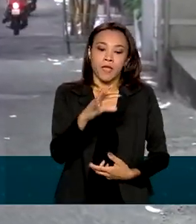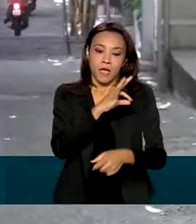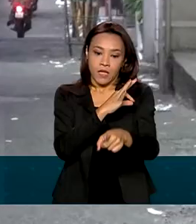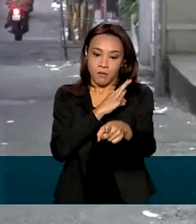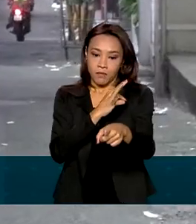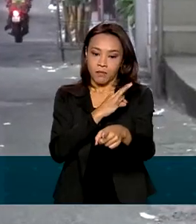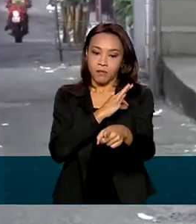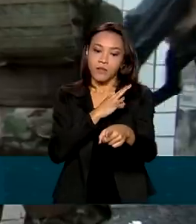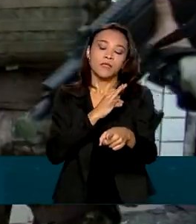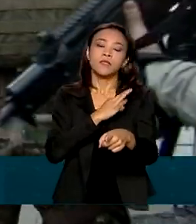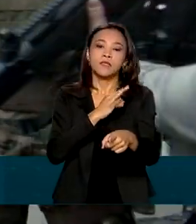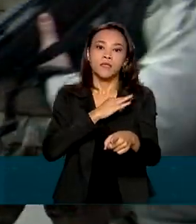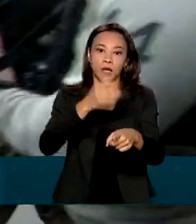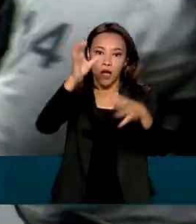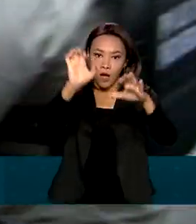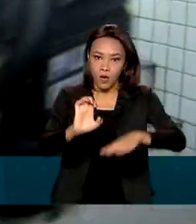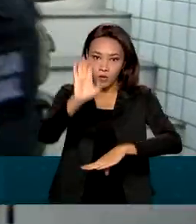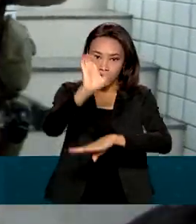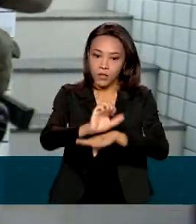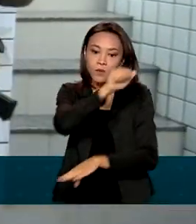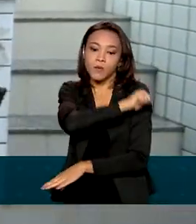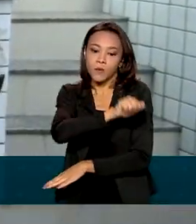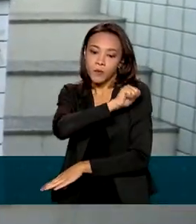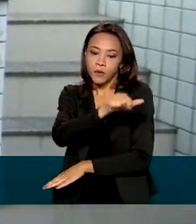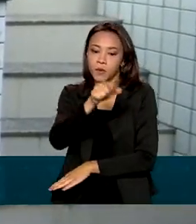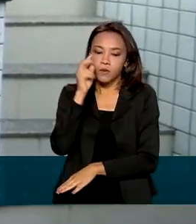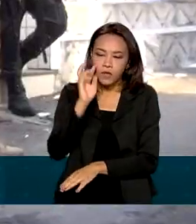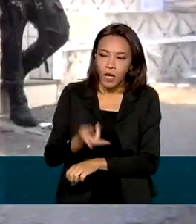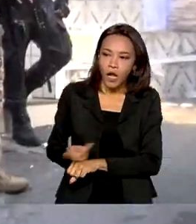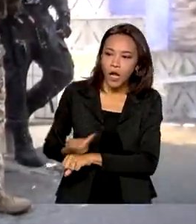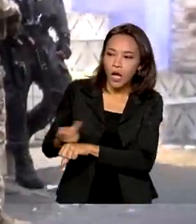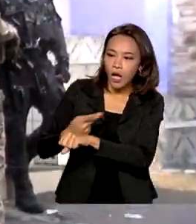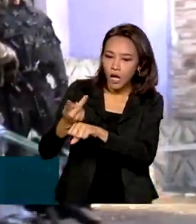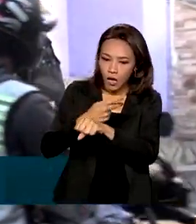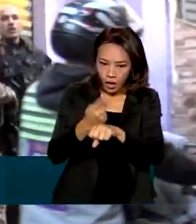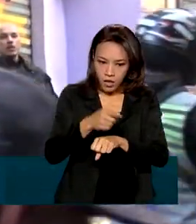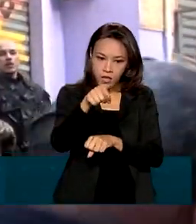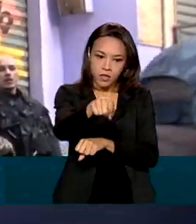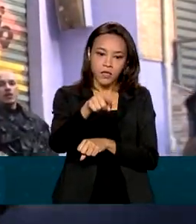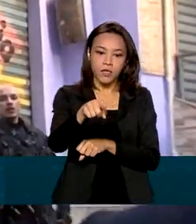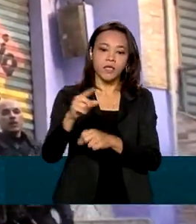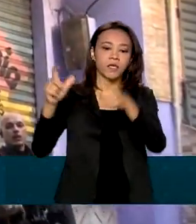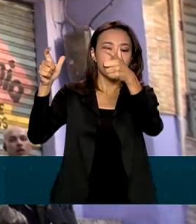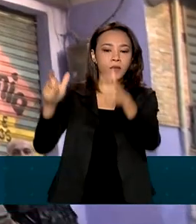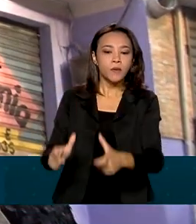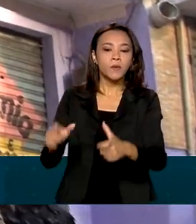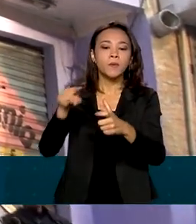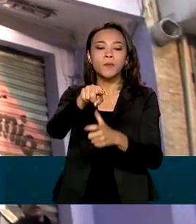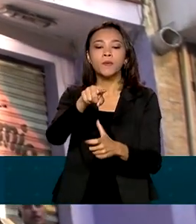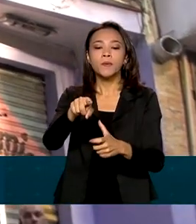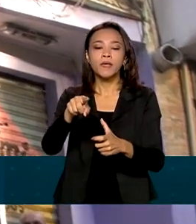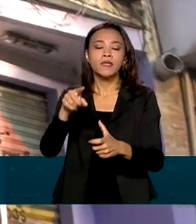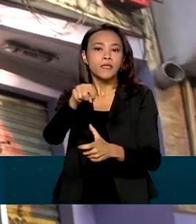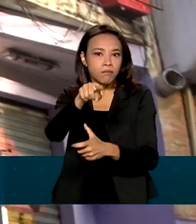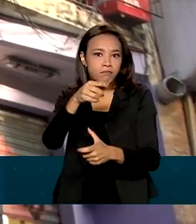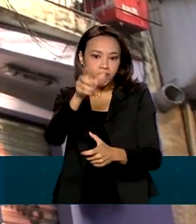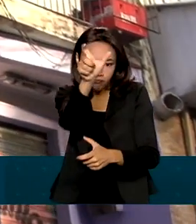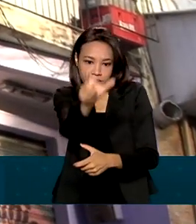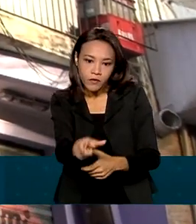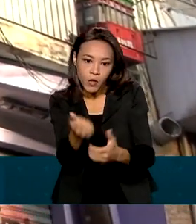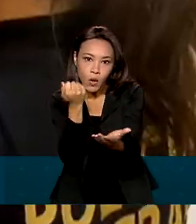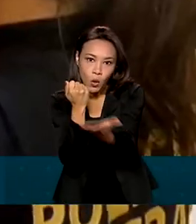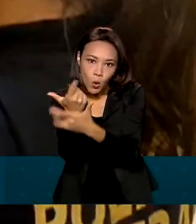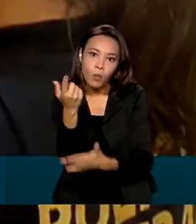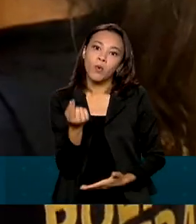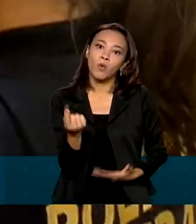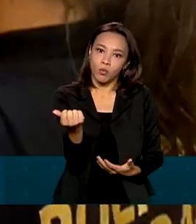Rocinha, zona sul da cidade, os policiais fizeram buscas em uma clínica de estética que teria sido comprada com o dinheiro da